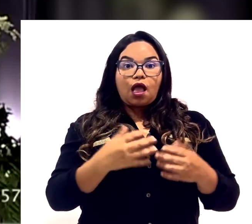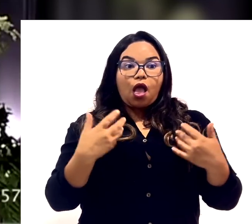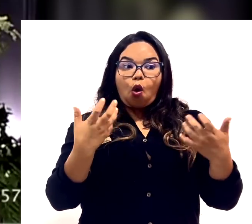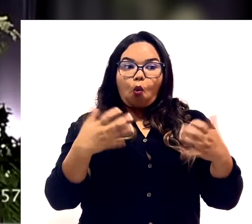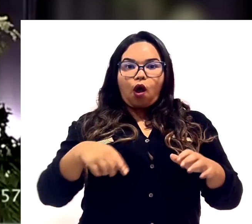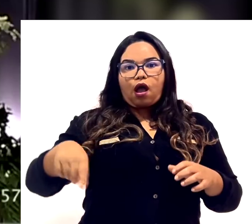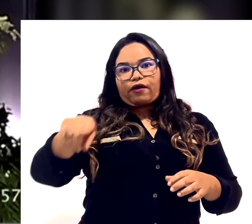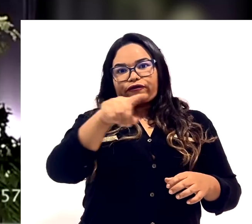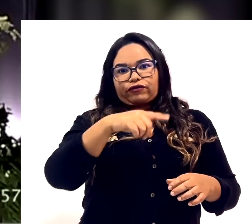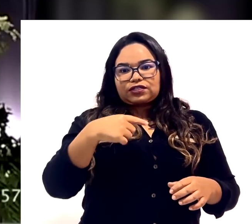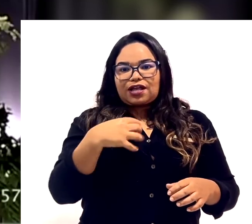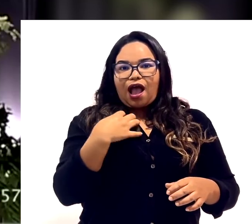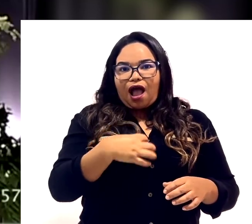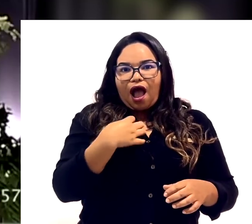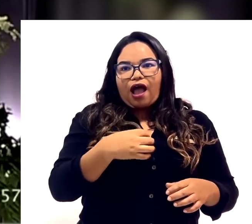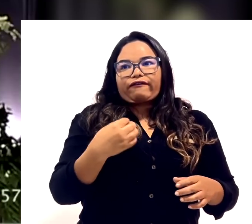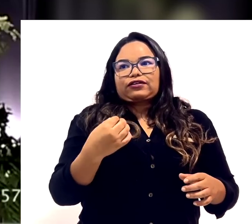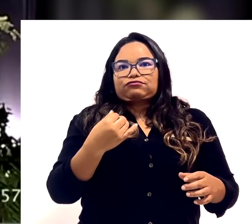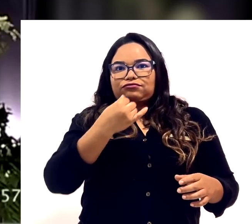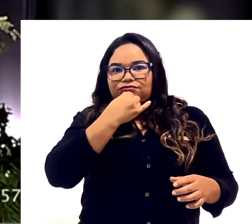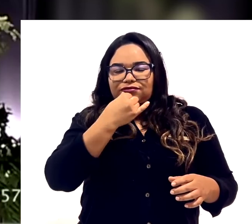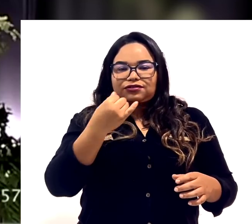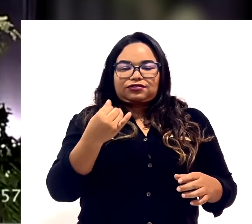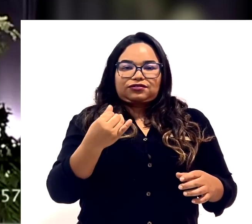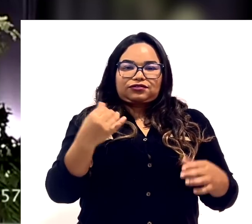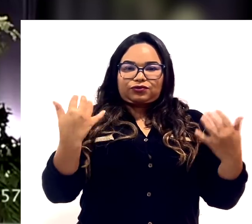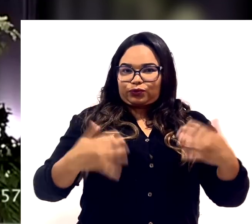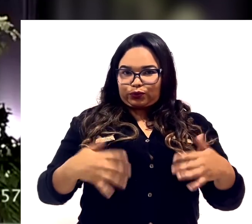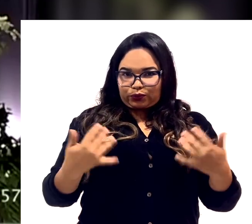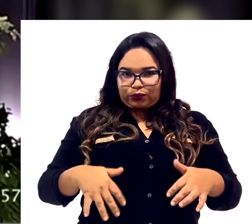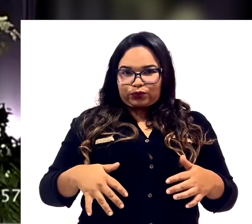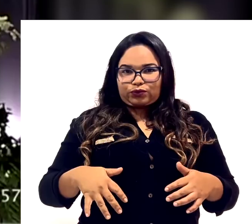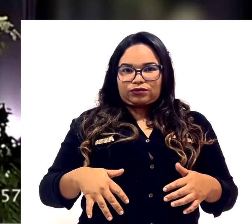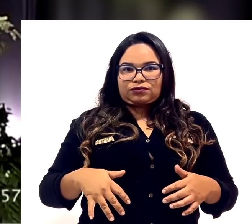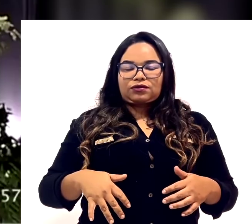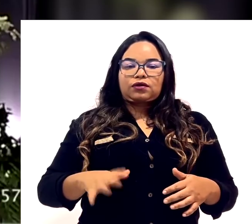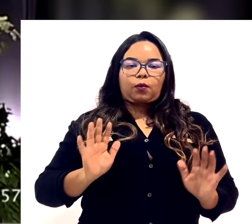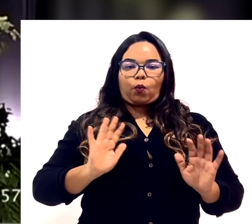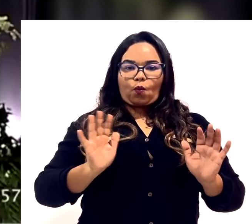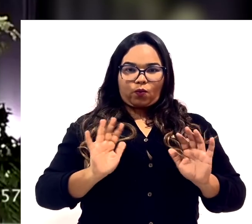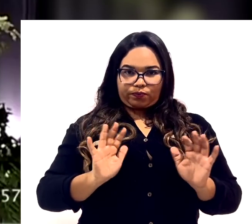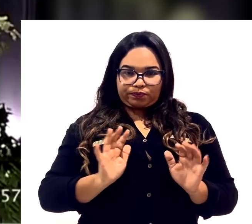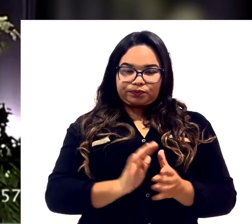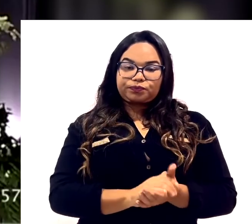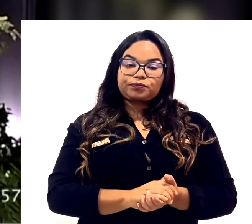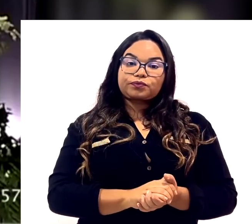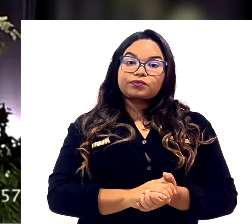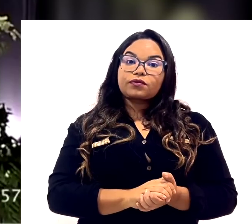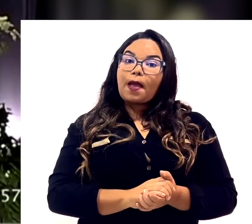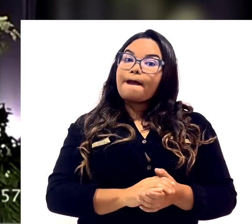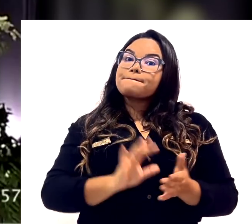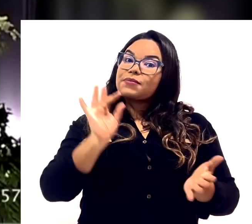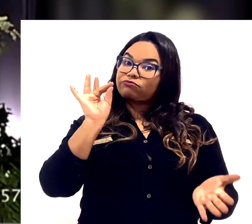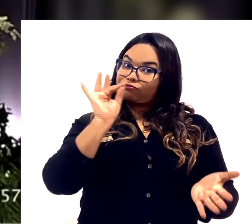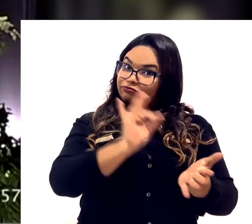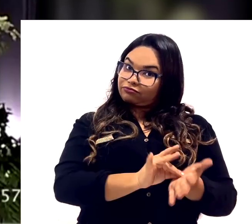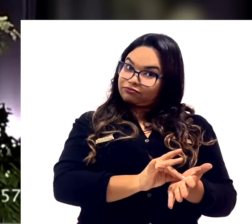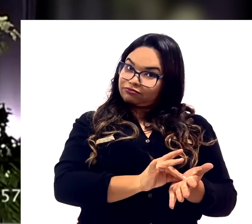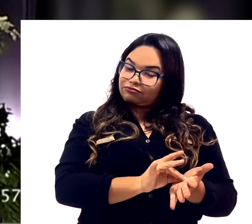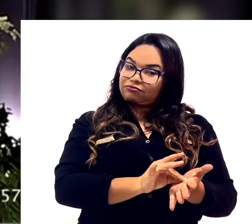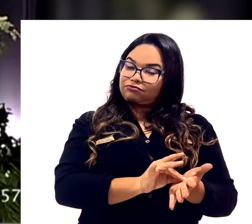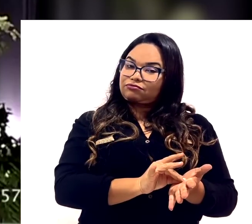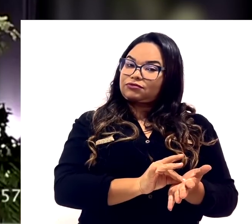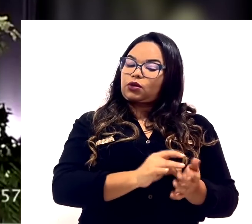não quero entristecer ou enfurecer a ninguém aqui, e eu não quero ferir os sentimentos de ninguém. Mas o fato